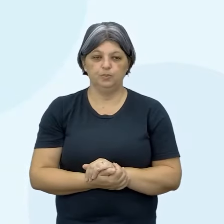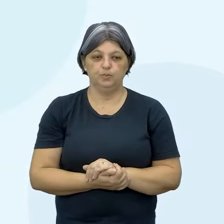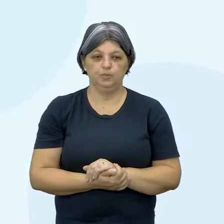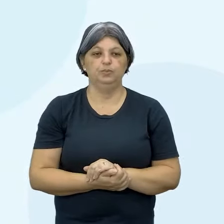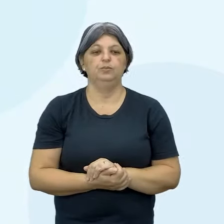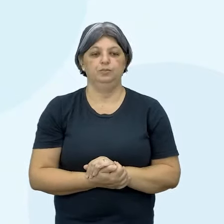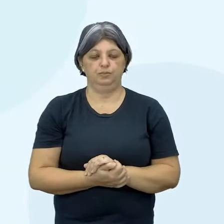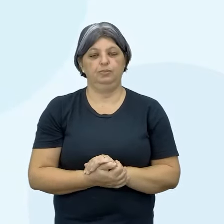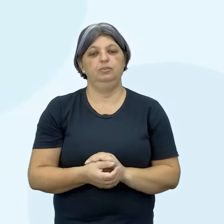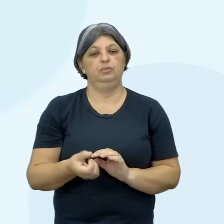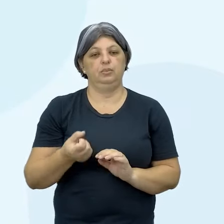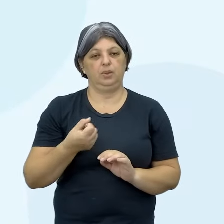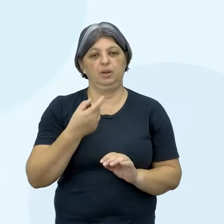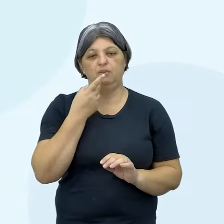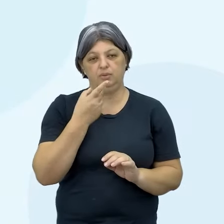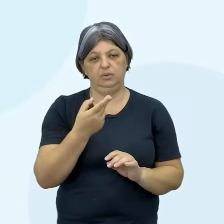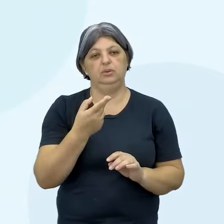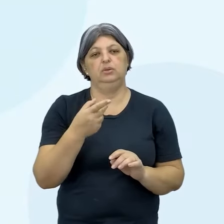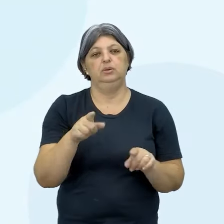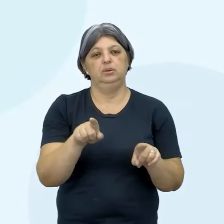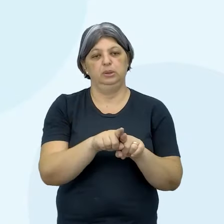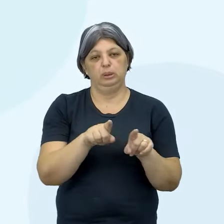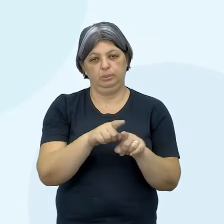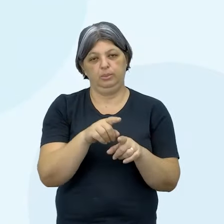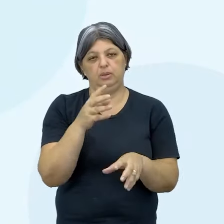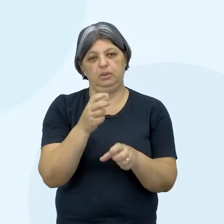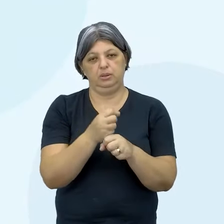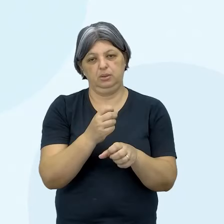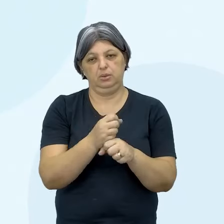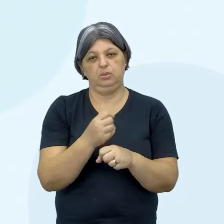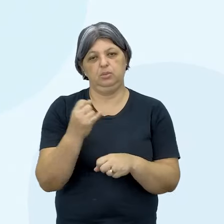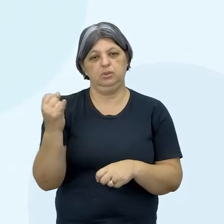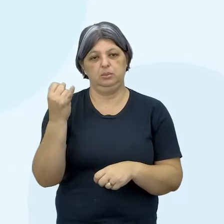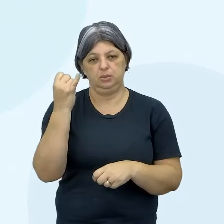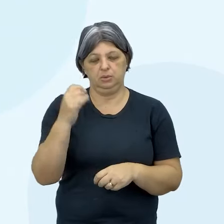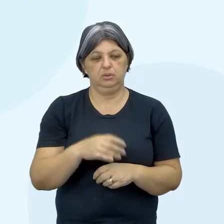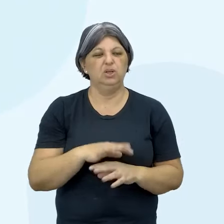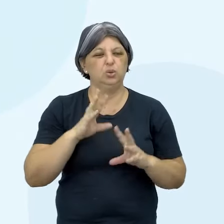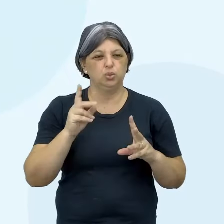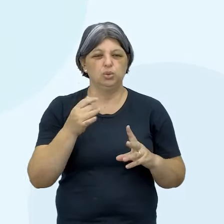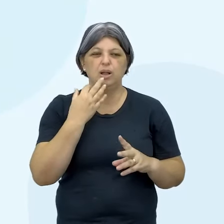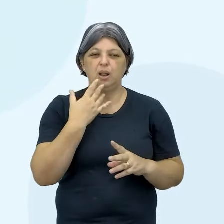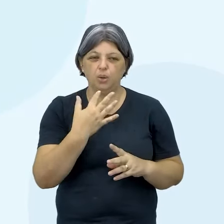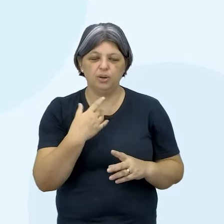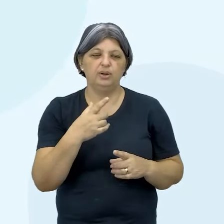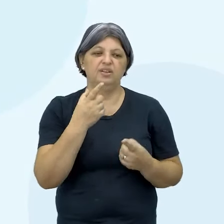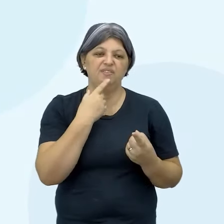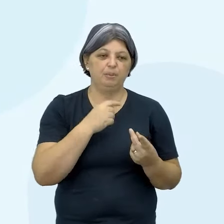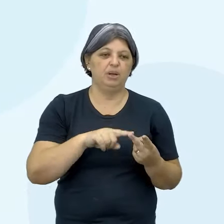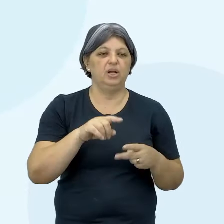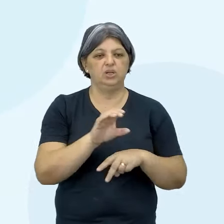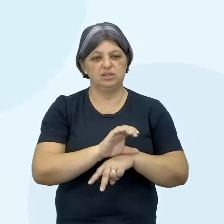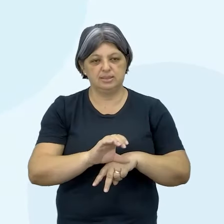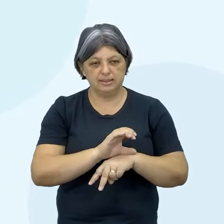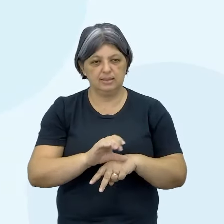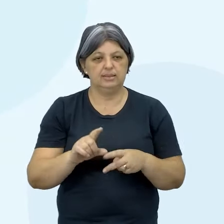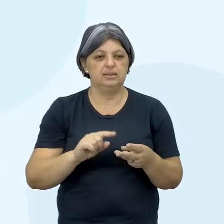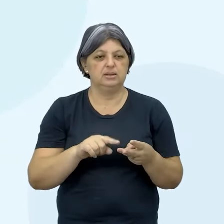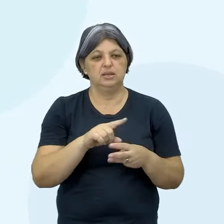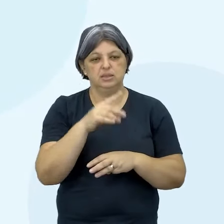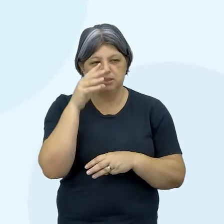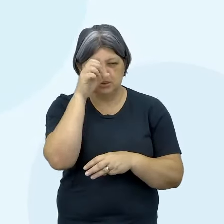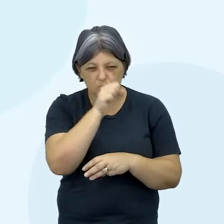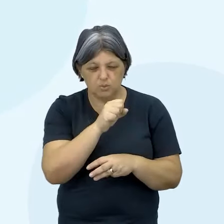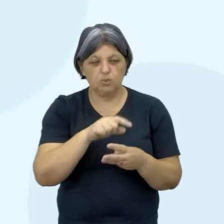curricular 1, números também importam, certo? Tudo que está colorido aqui, ó, o vermelho, o cinza escuro, o